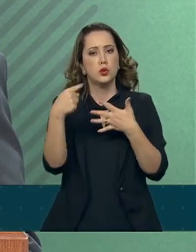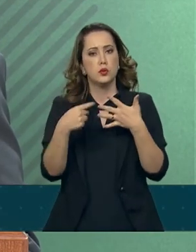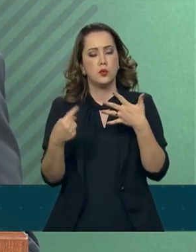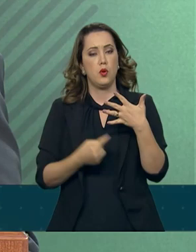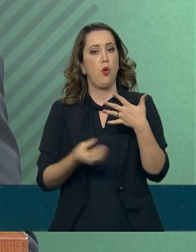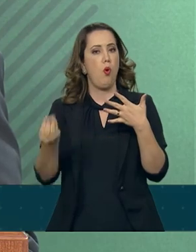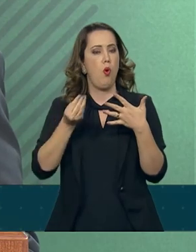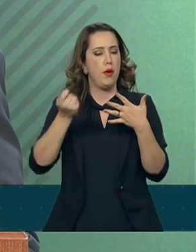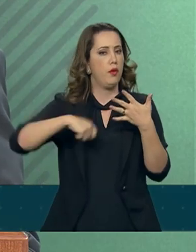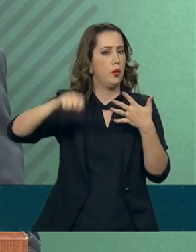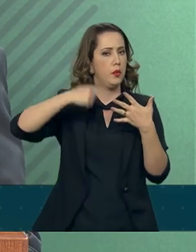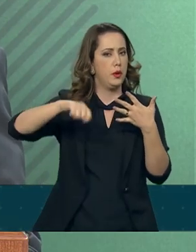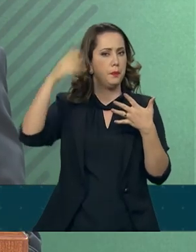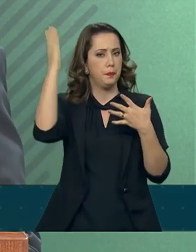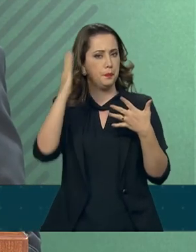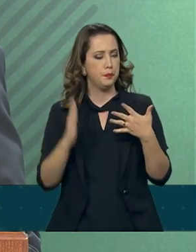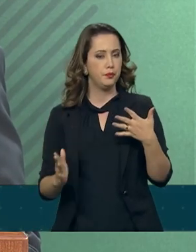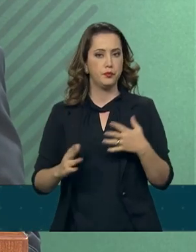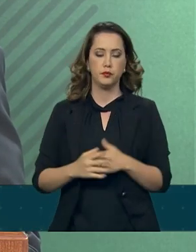econômicos